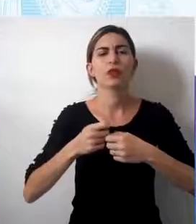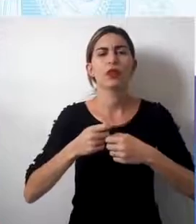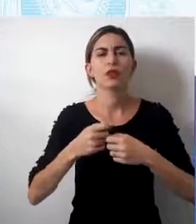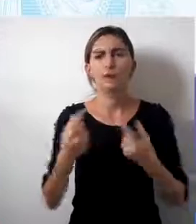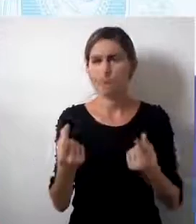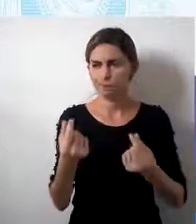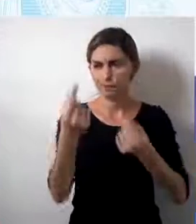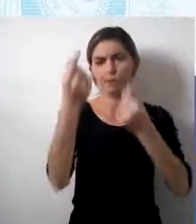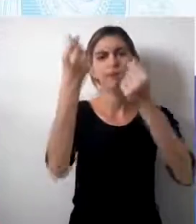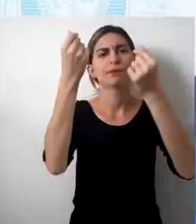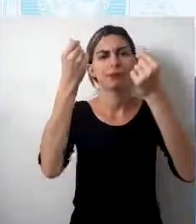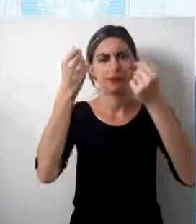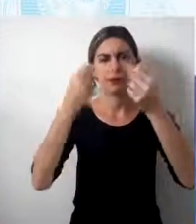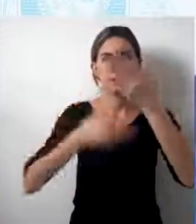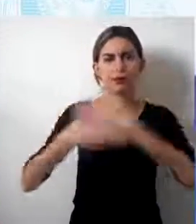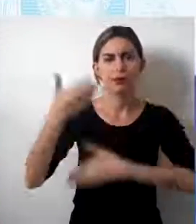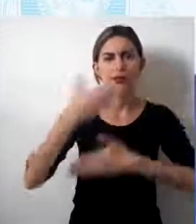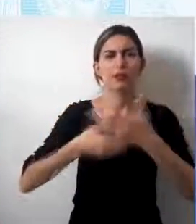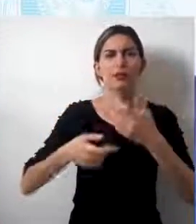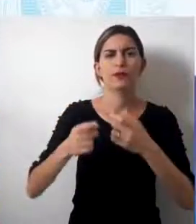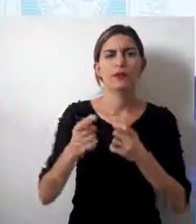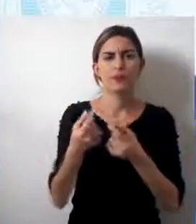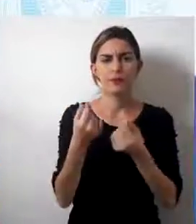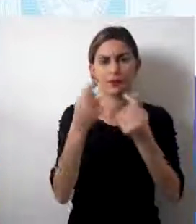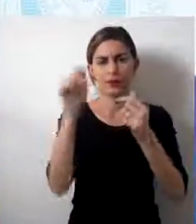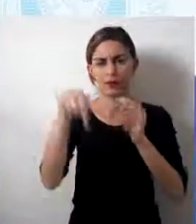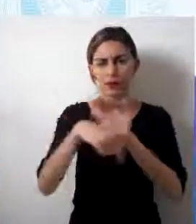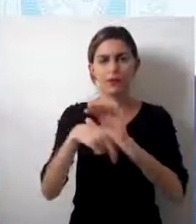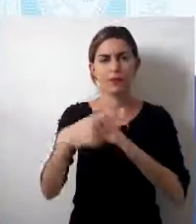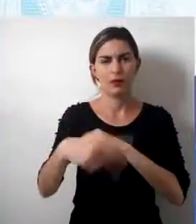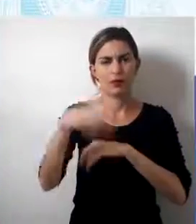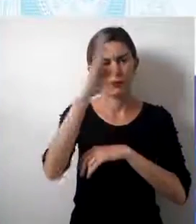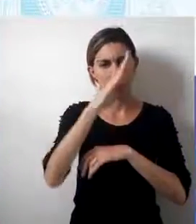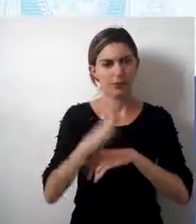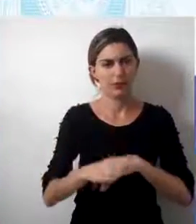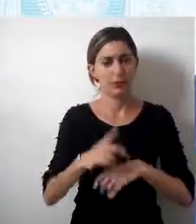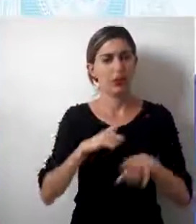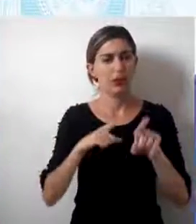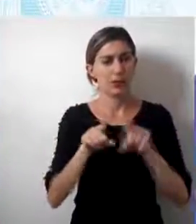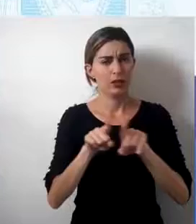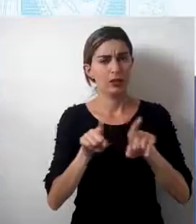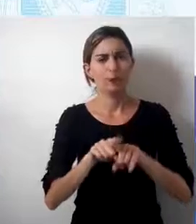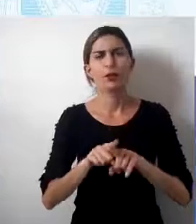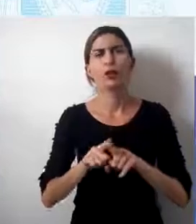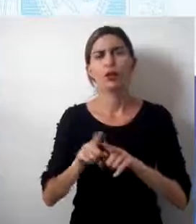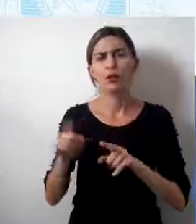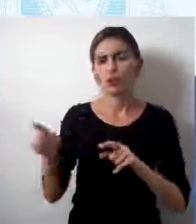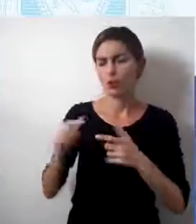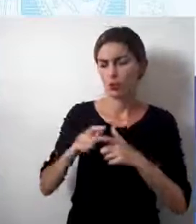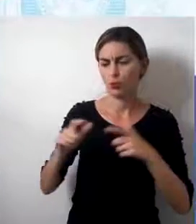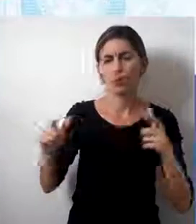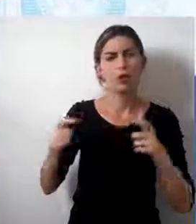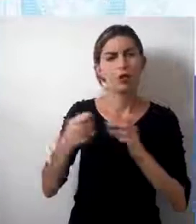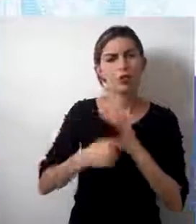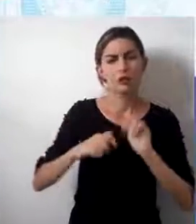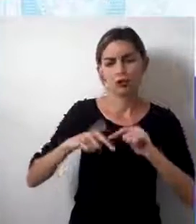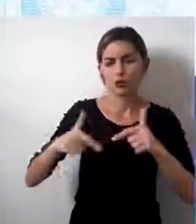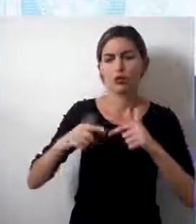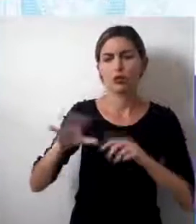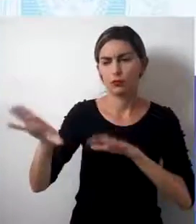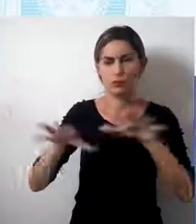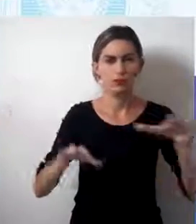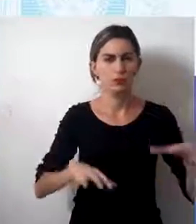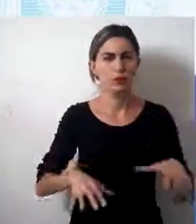uma rentabilidade para quem traficava essas pessoas para o Brasil, ao mesmo tempo que impedia a formação de resistências